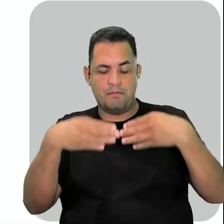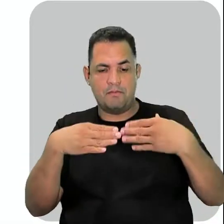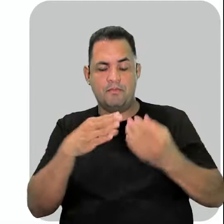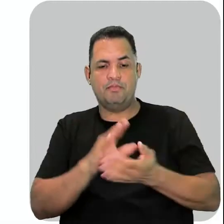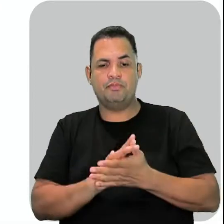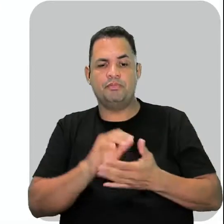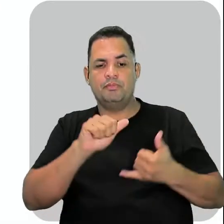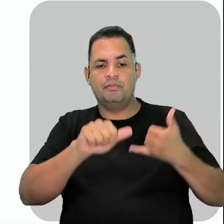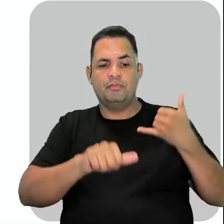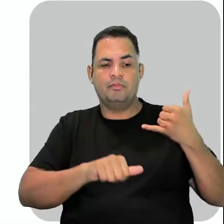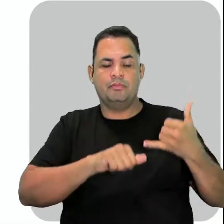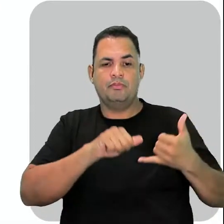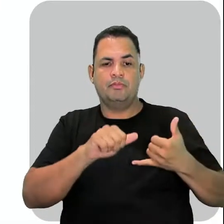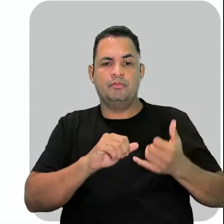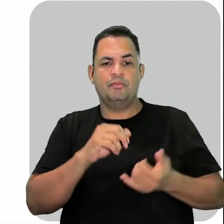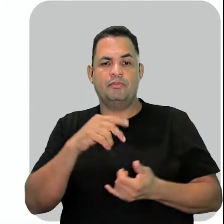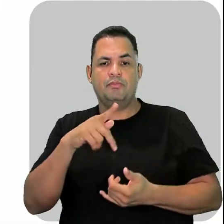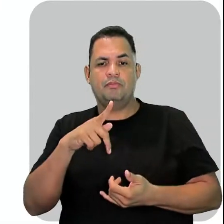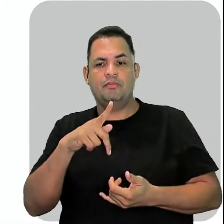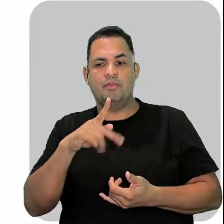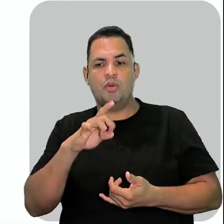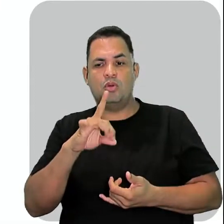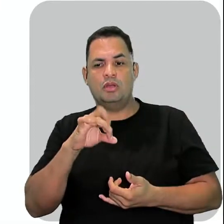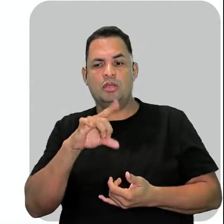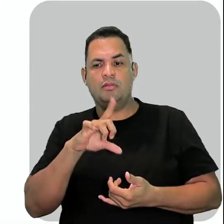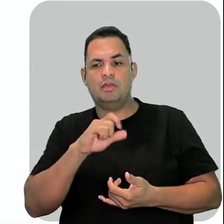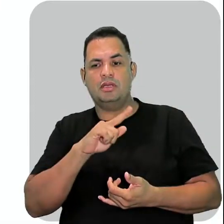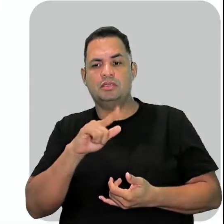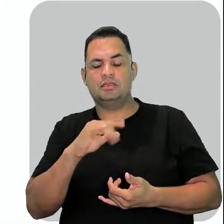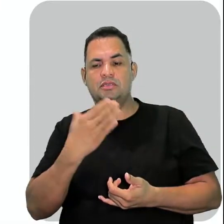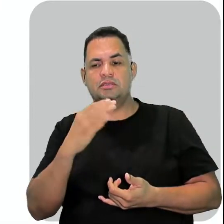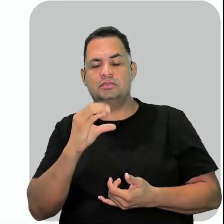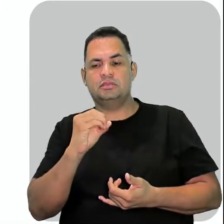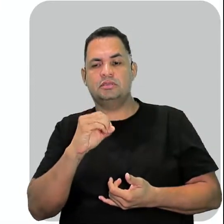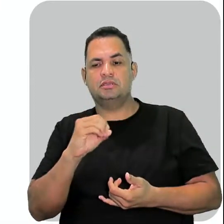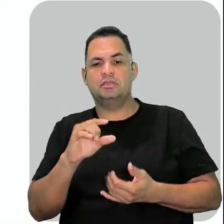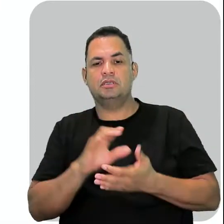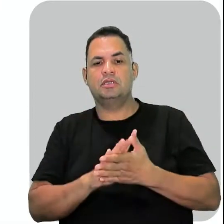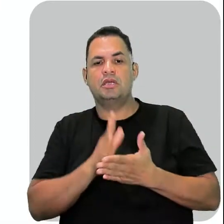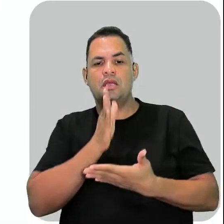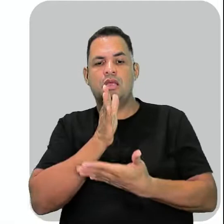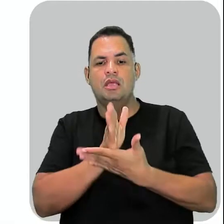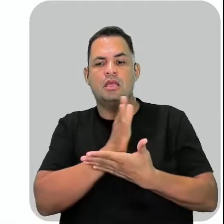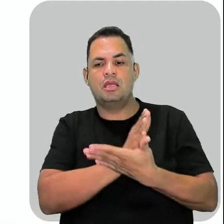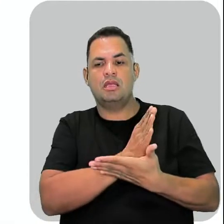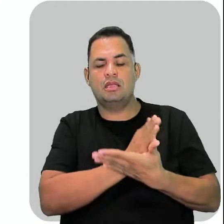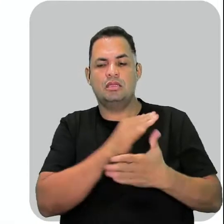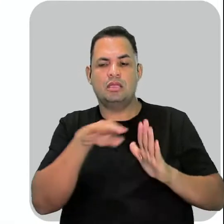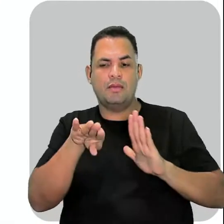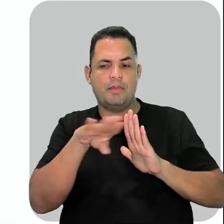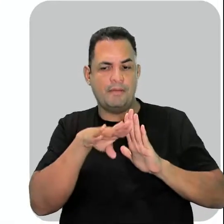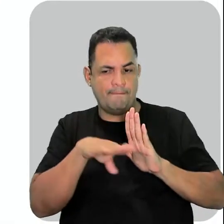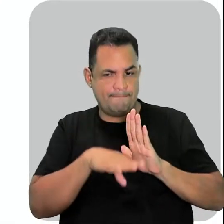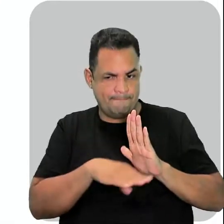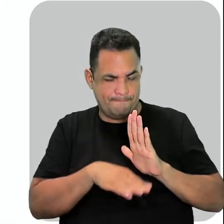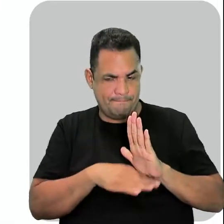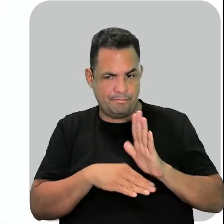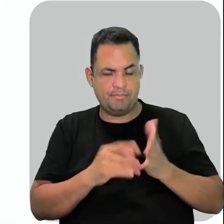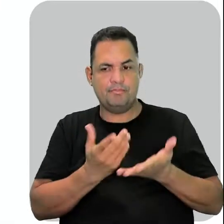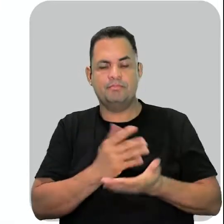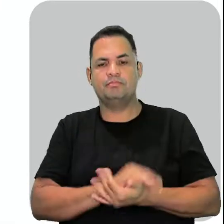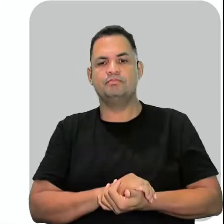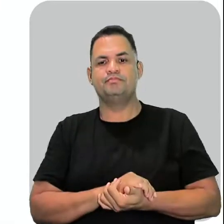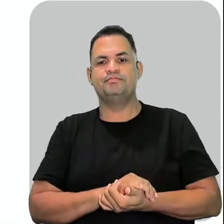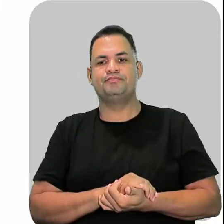uma polimerização em etapas. E a gente obtém, a partir dessas etapas, um polímero